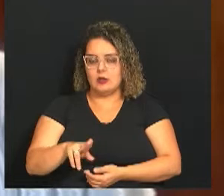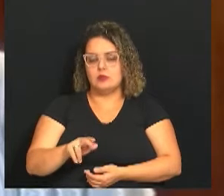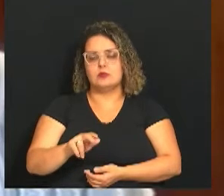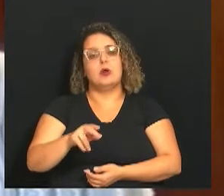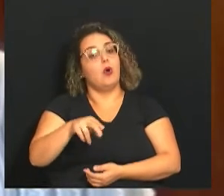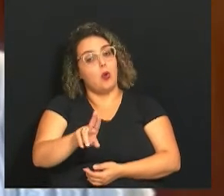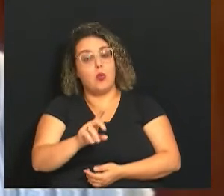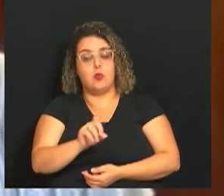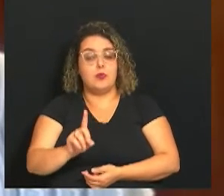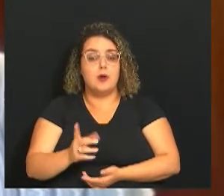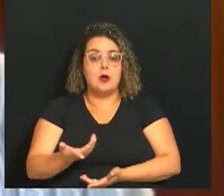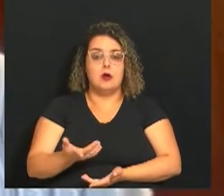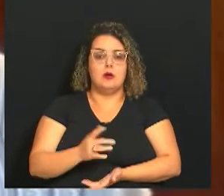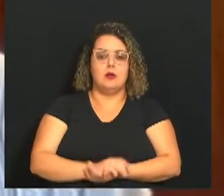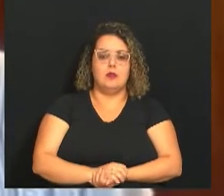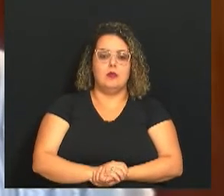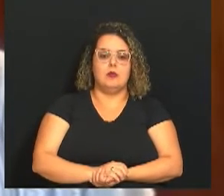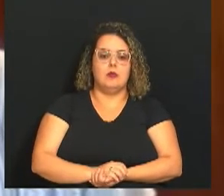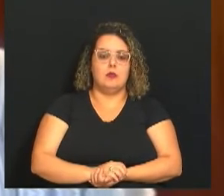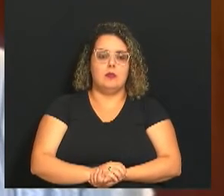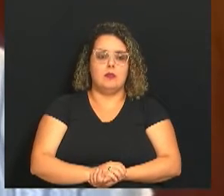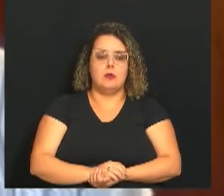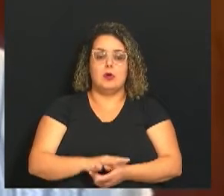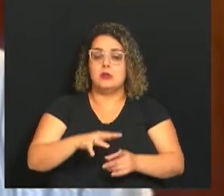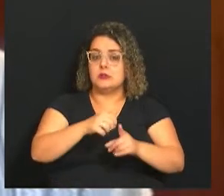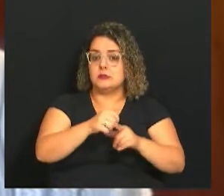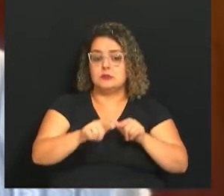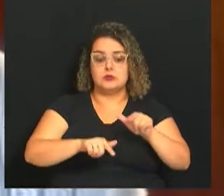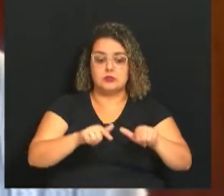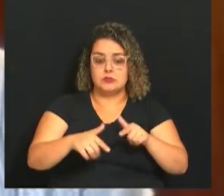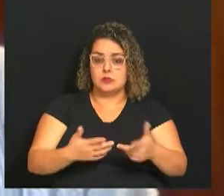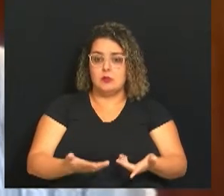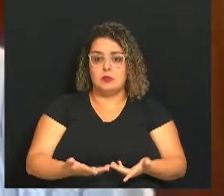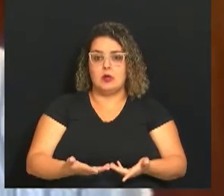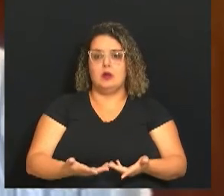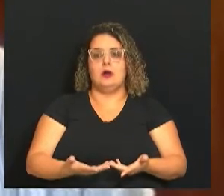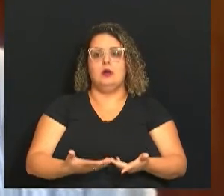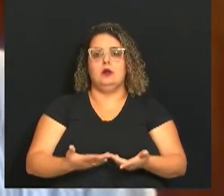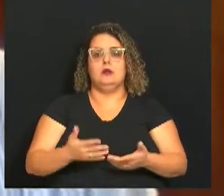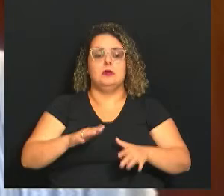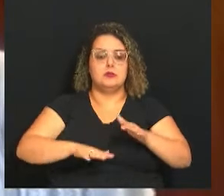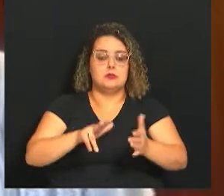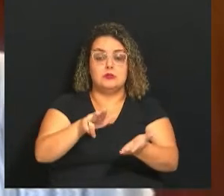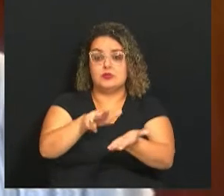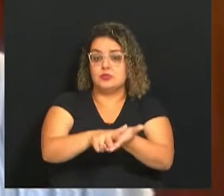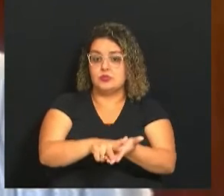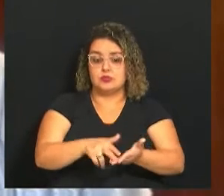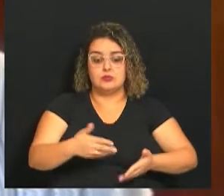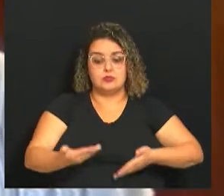até mesmo ter que arcar com as despesas de um tratamento, uma internação, algo que não é barato.